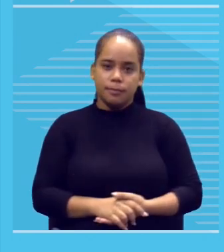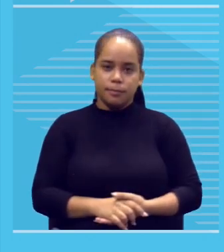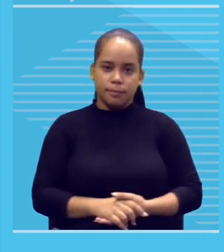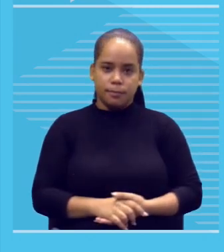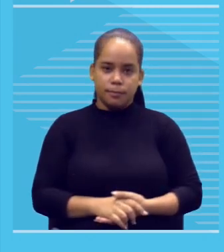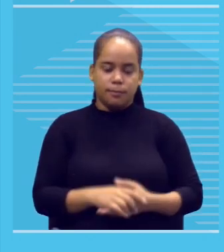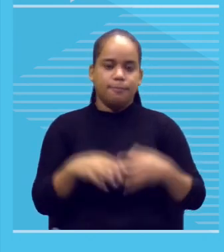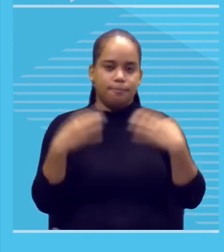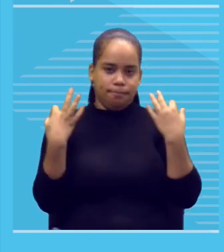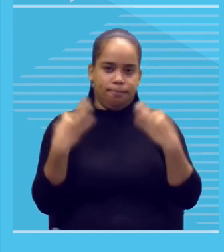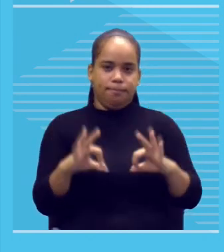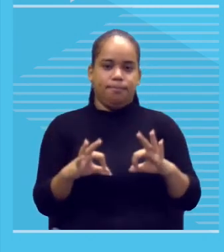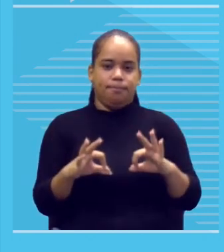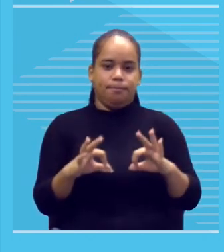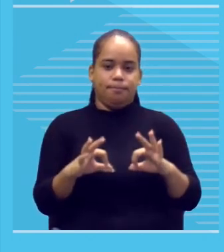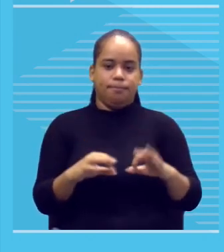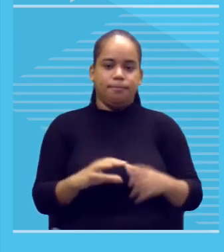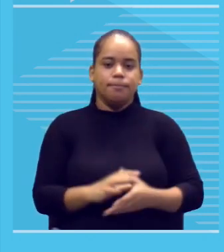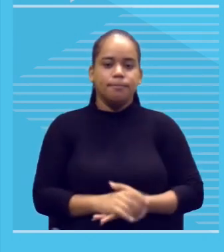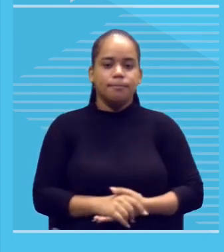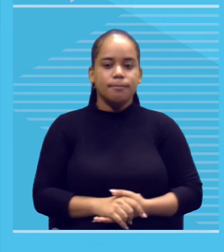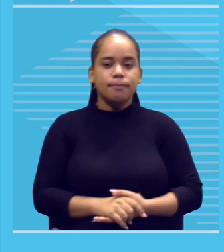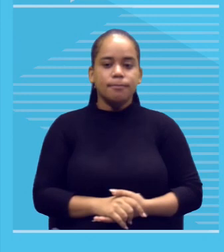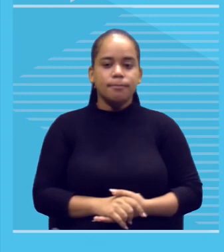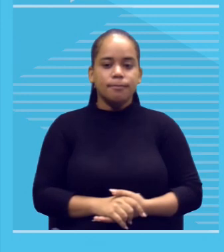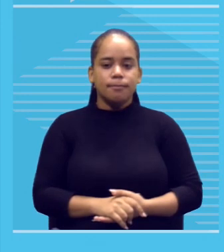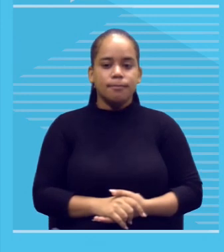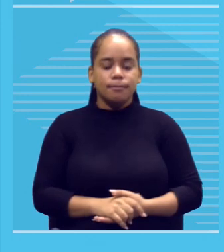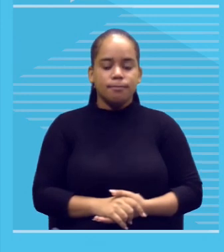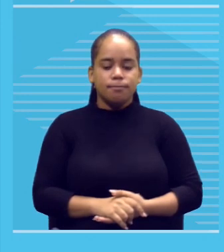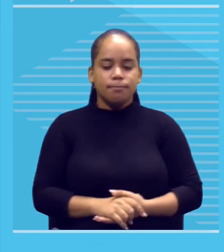beleza beleza beleza tudo bem até aí